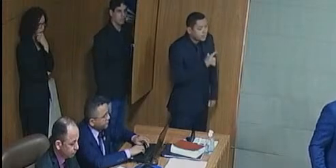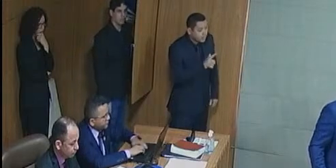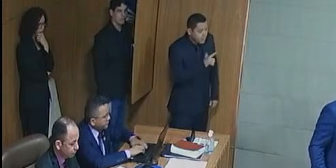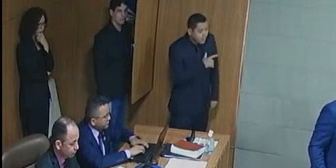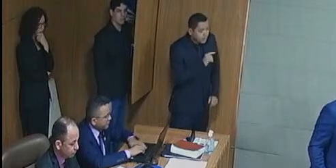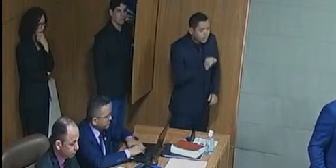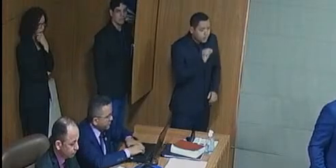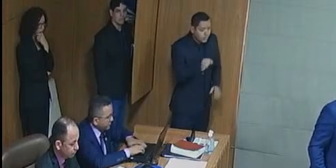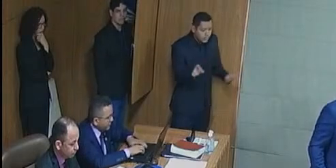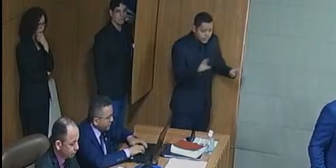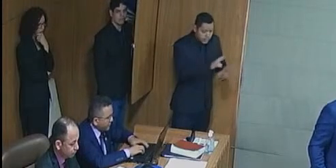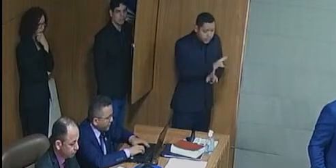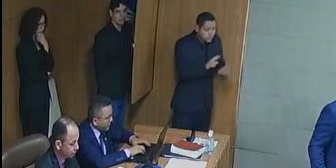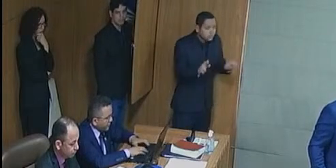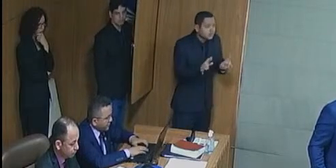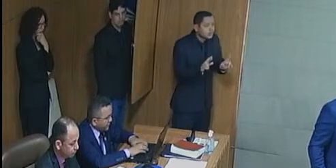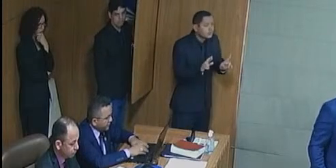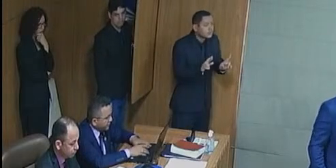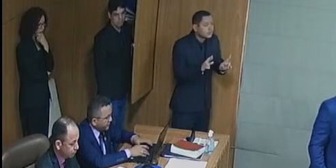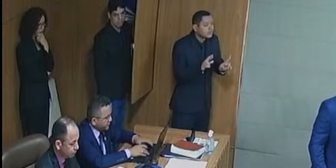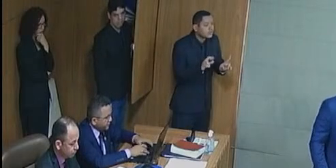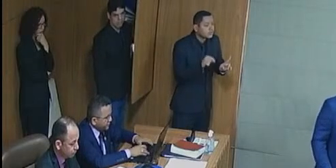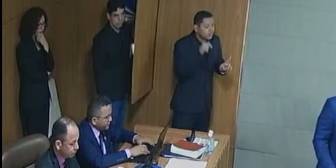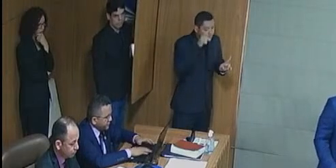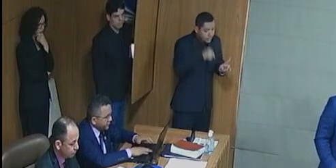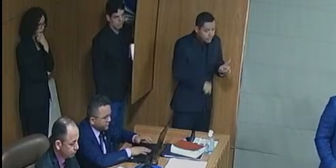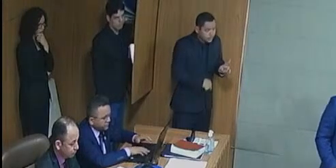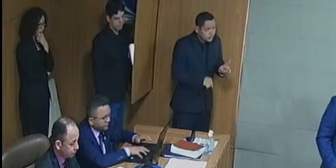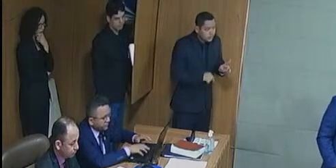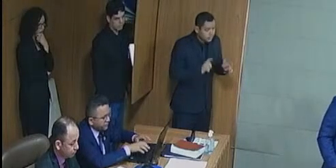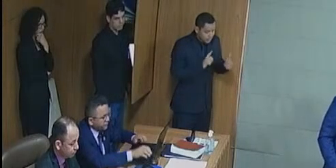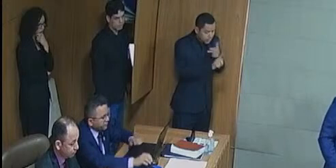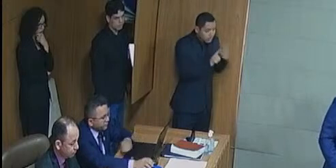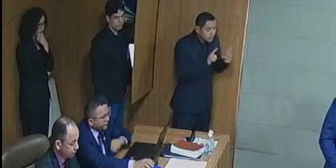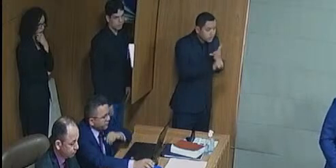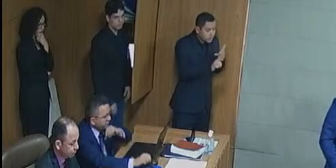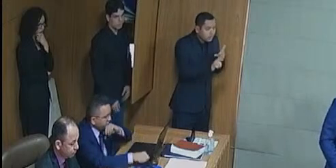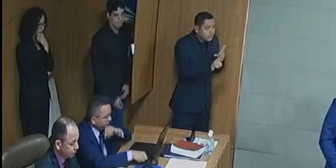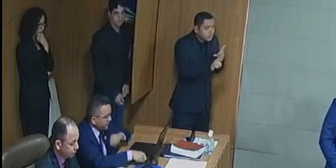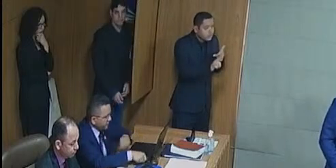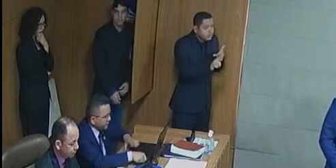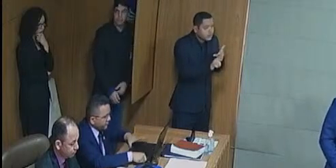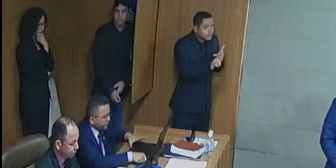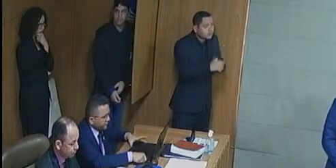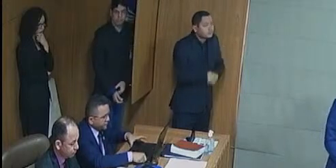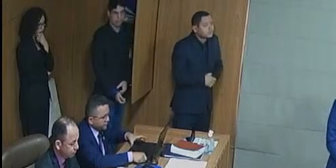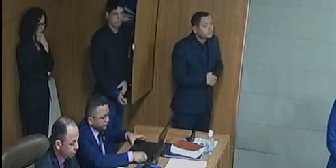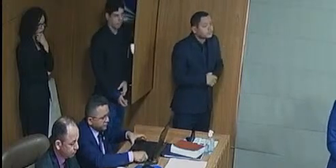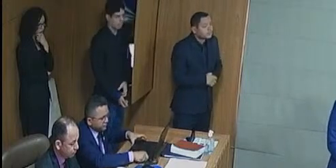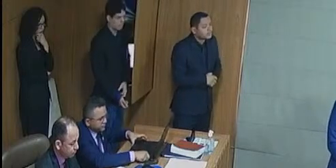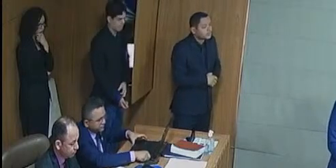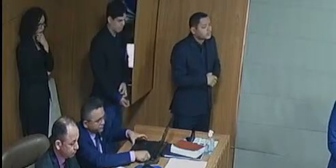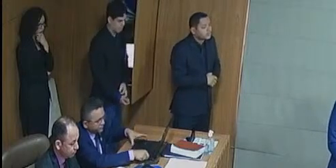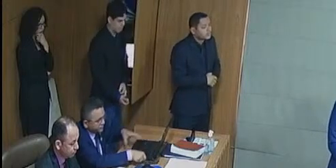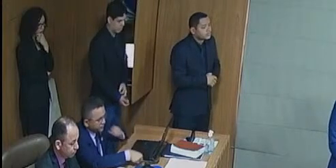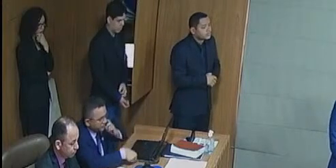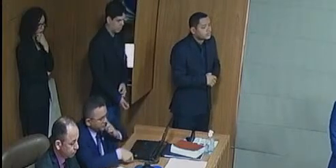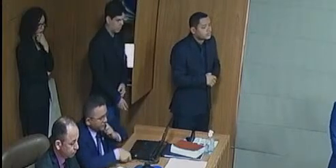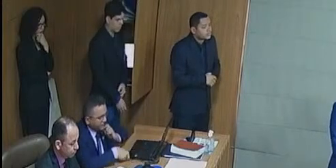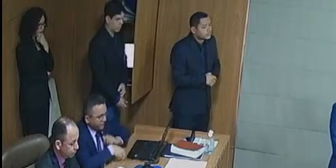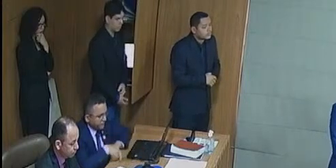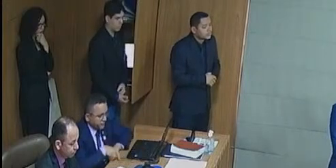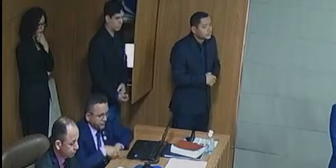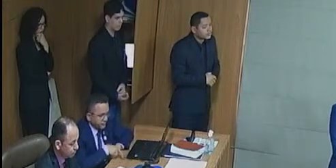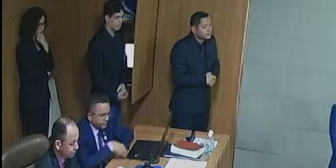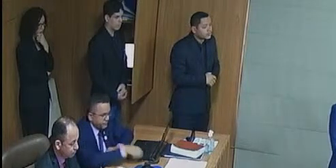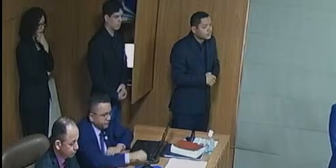institucional com este poder diante de outros trago a Tribuna para que se mostre a cidade São Luís o que